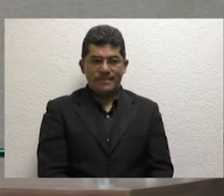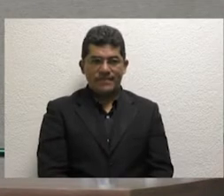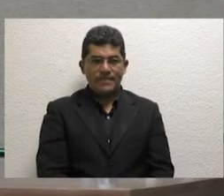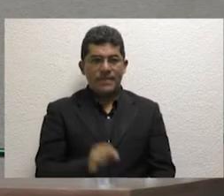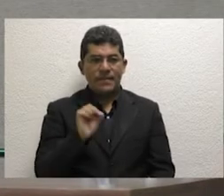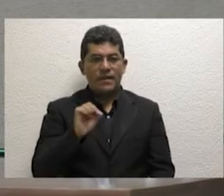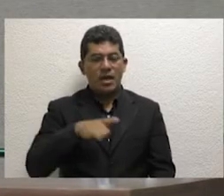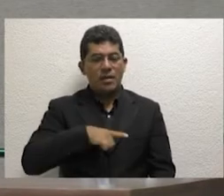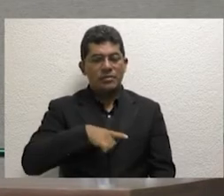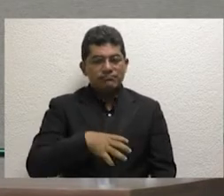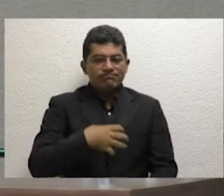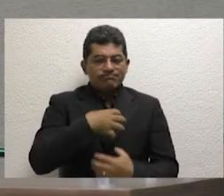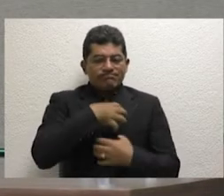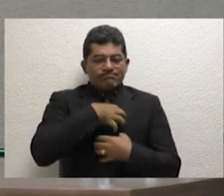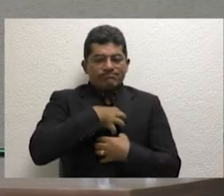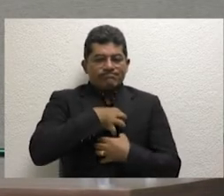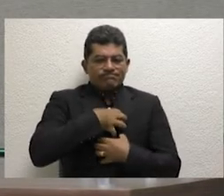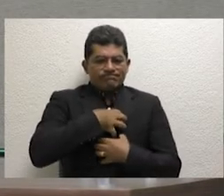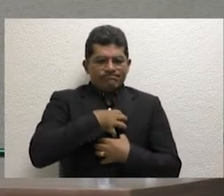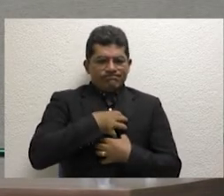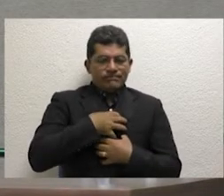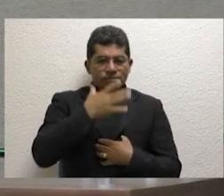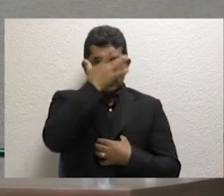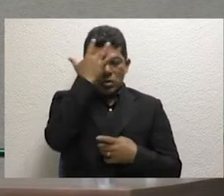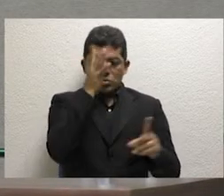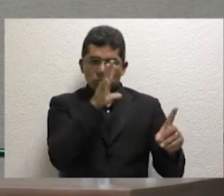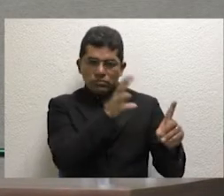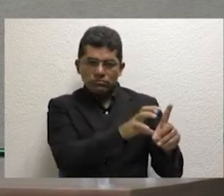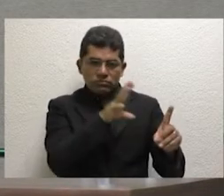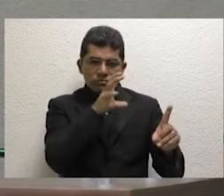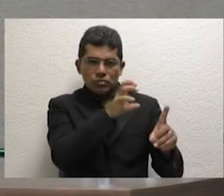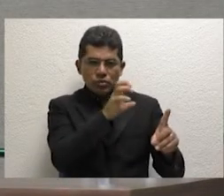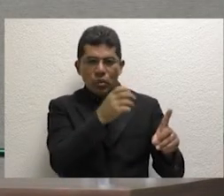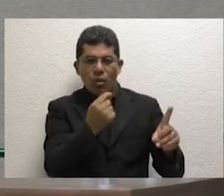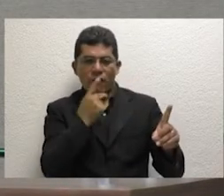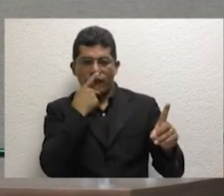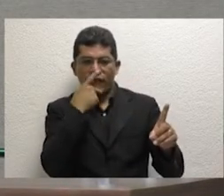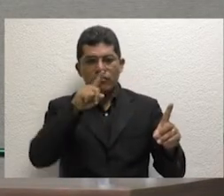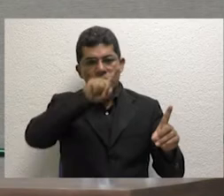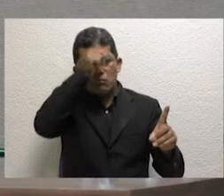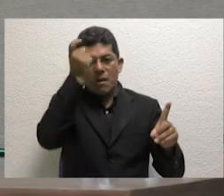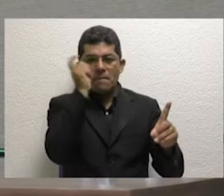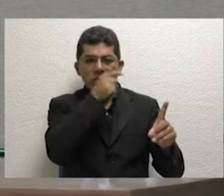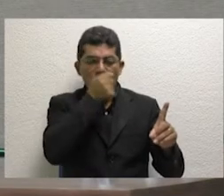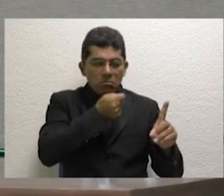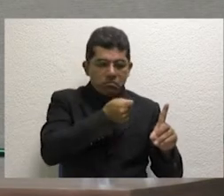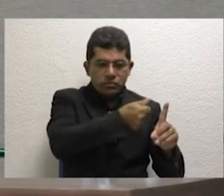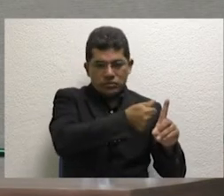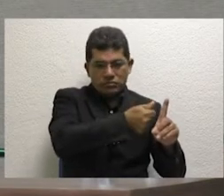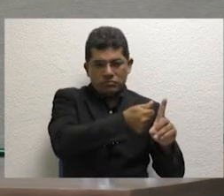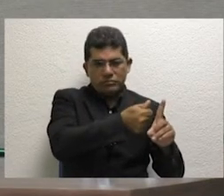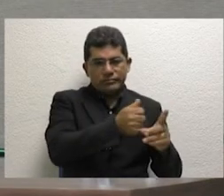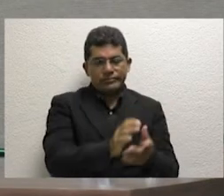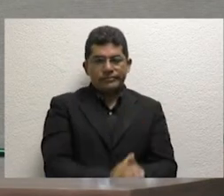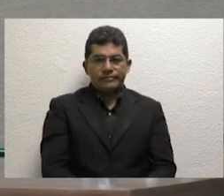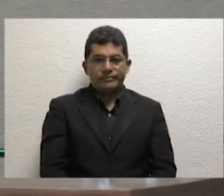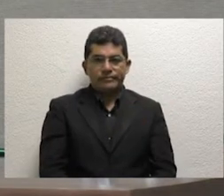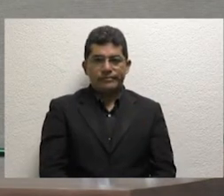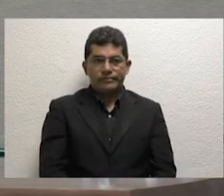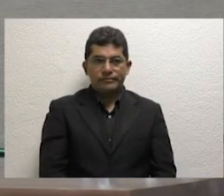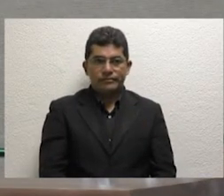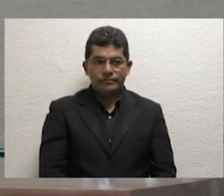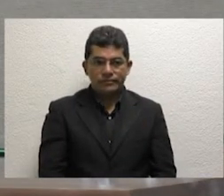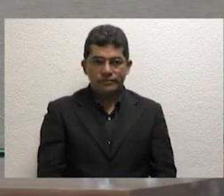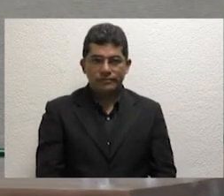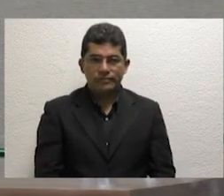alguém se sentia agredido, ofendido, caluniado, difamado, injuriado, ele deve